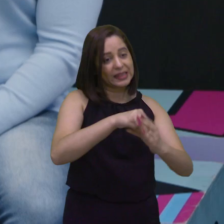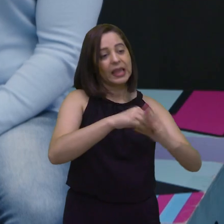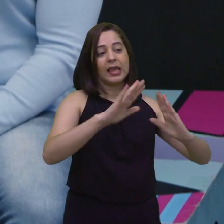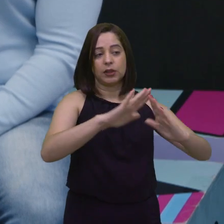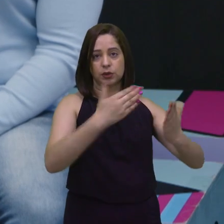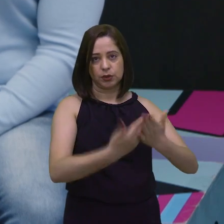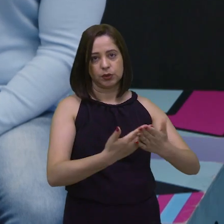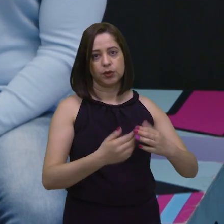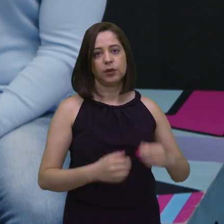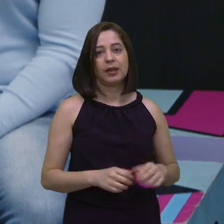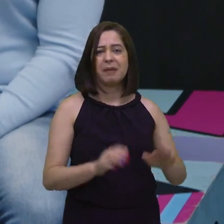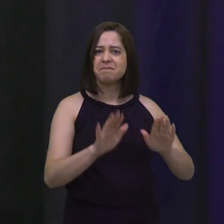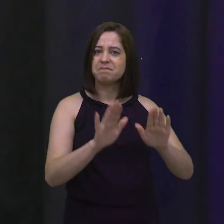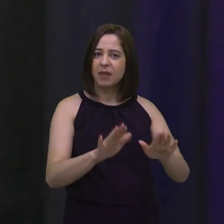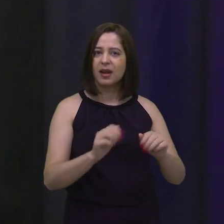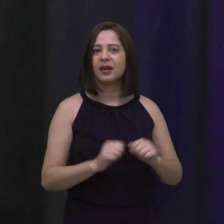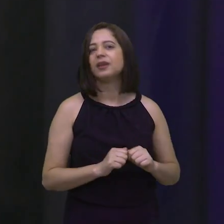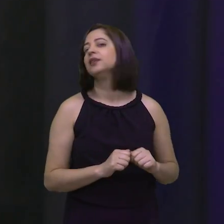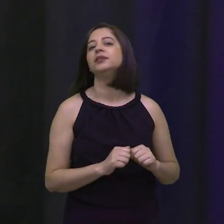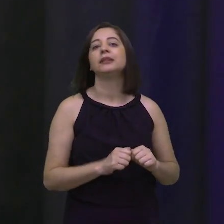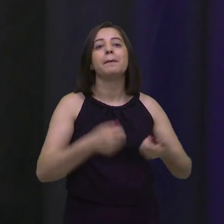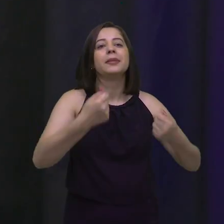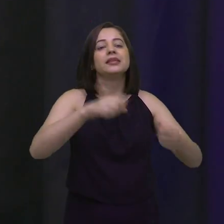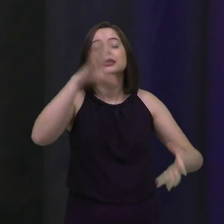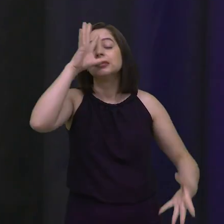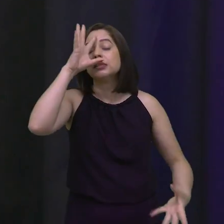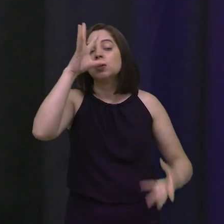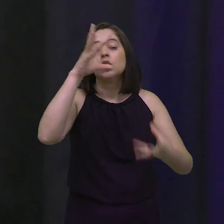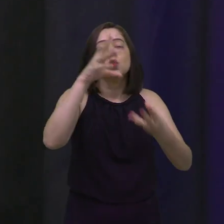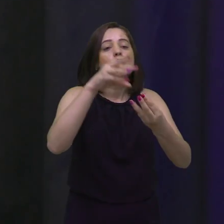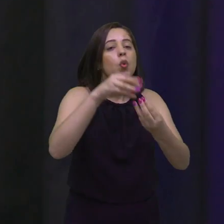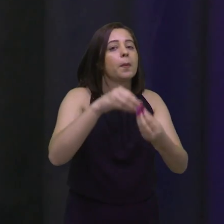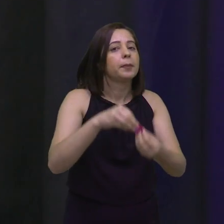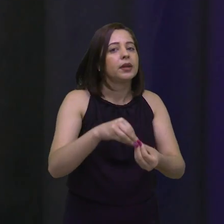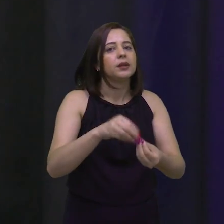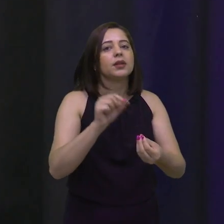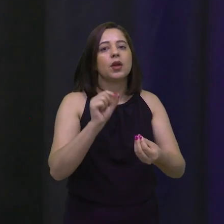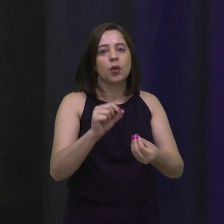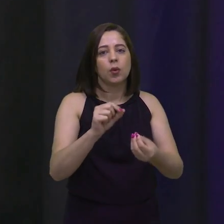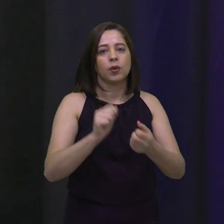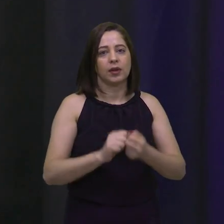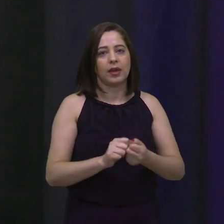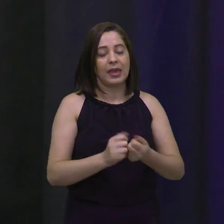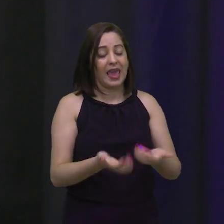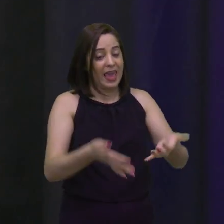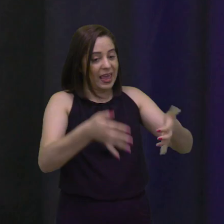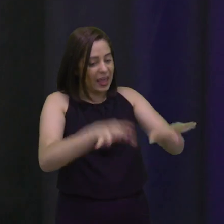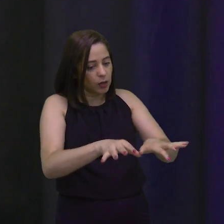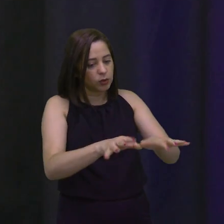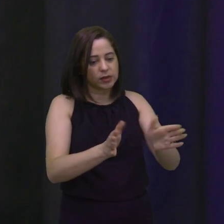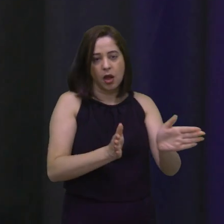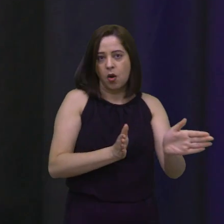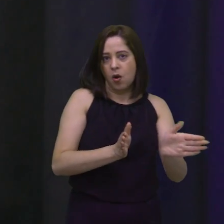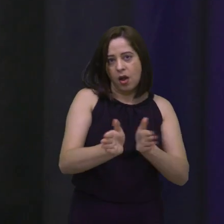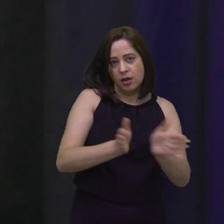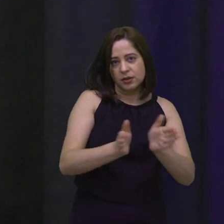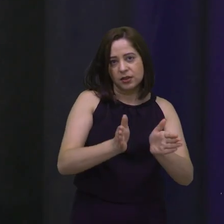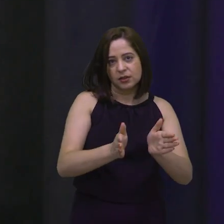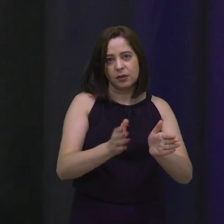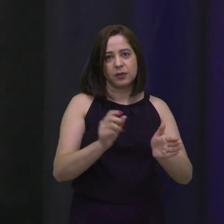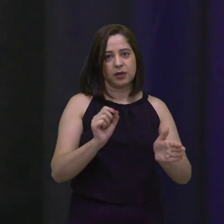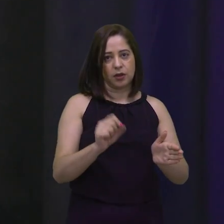atividades dentro deste ambiente escolar. Mas o que a gente precisa entender para poder incluir e dar acesso à pessoa